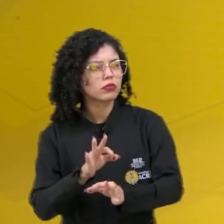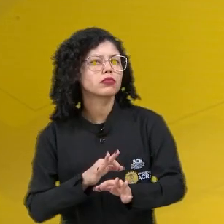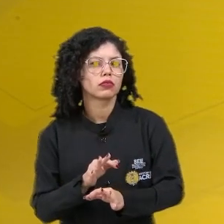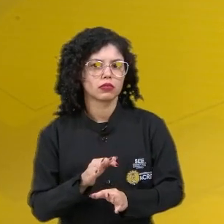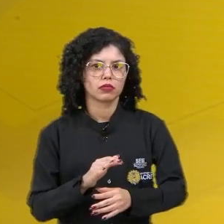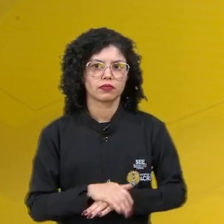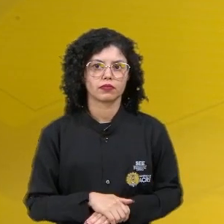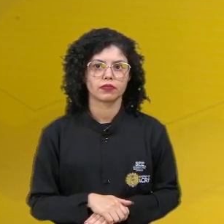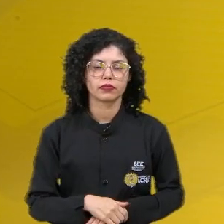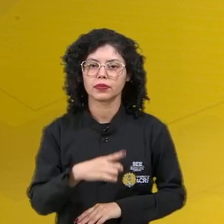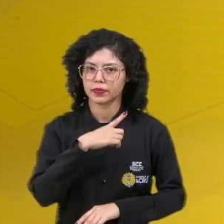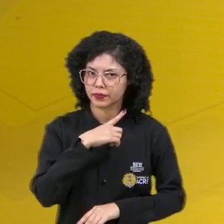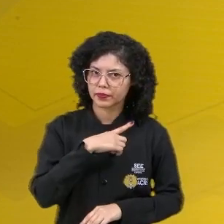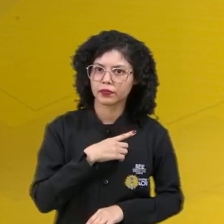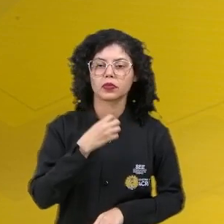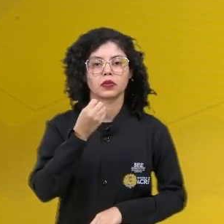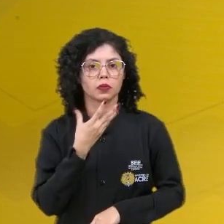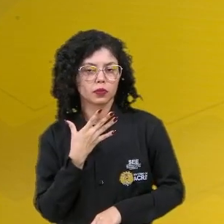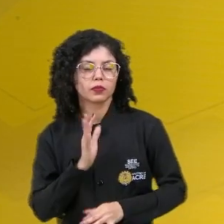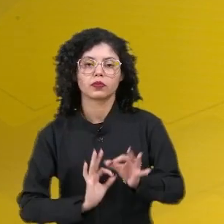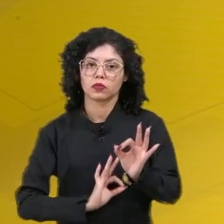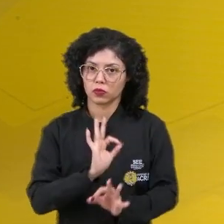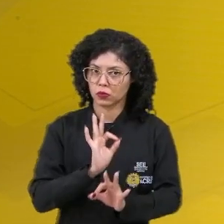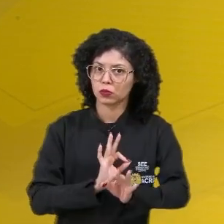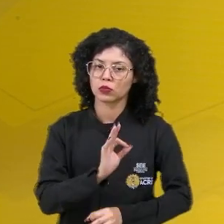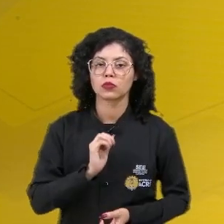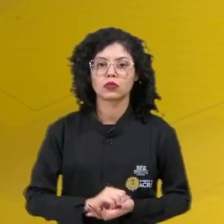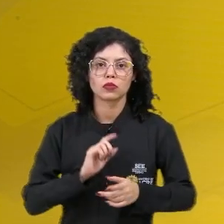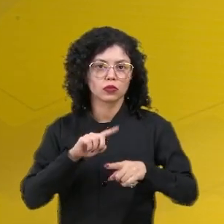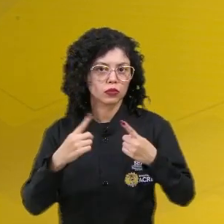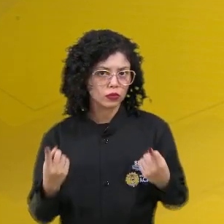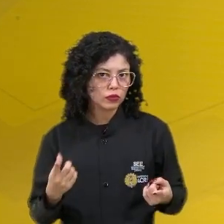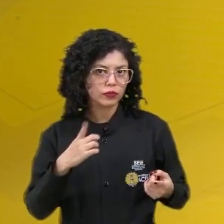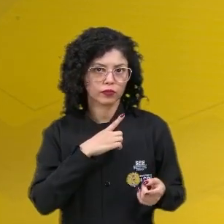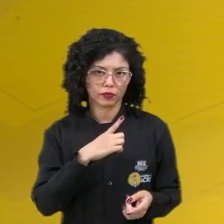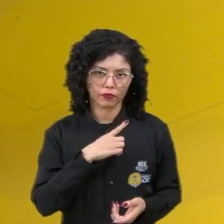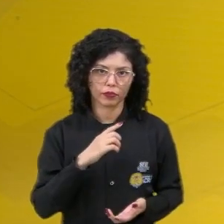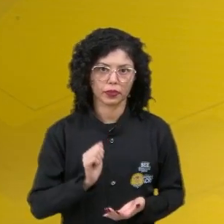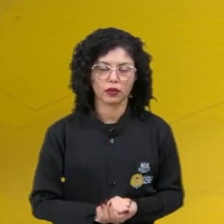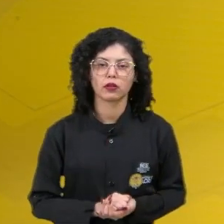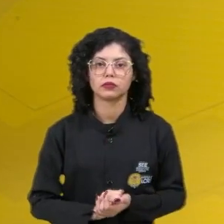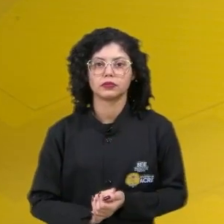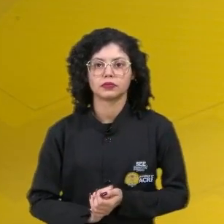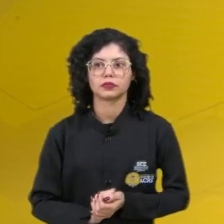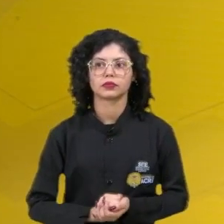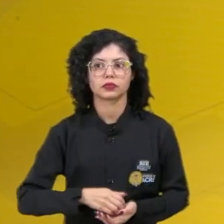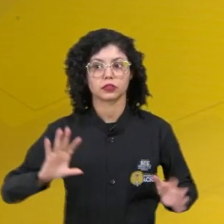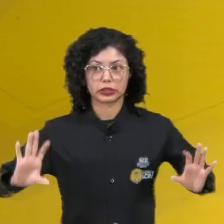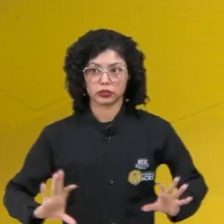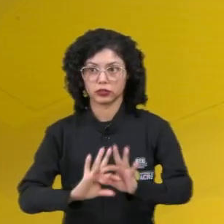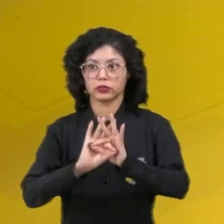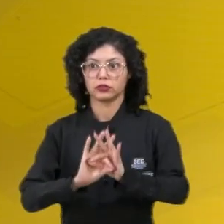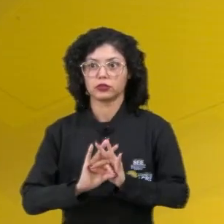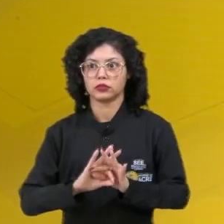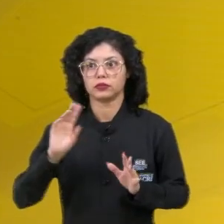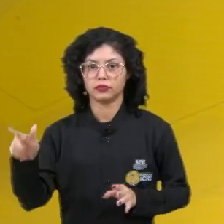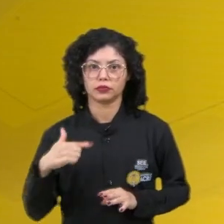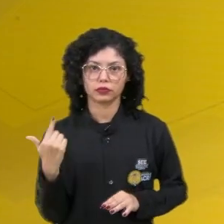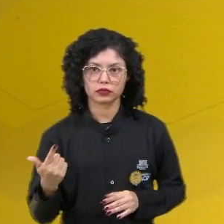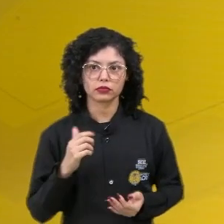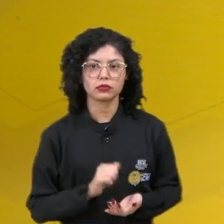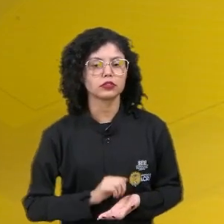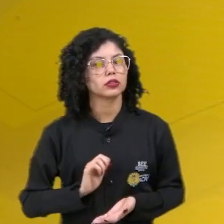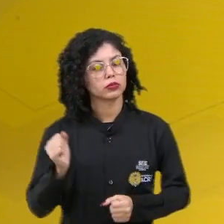ajustado, né, para que haja o bom funcionamento. Então, por mais que tenha um baixo investimento relacionado aos outros modais,